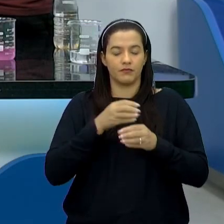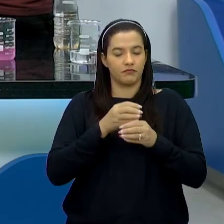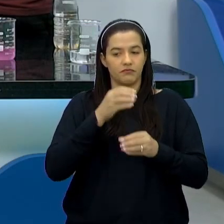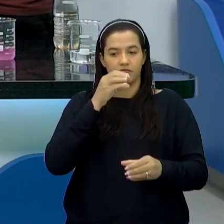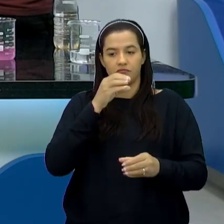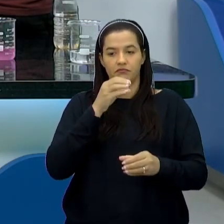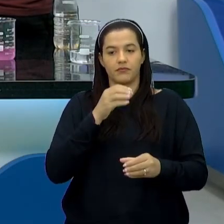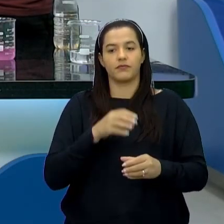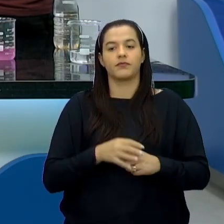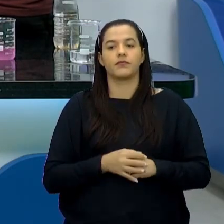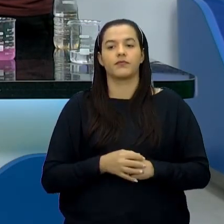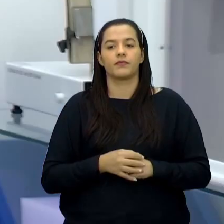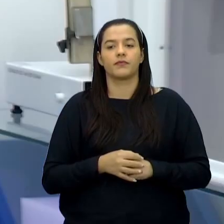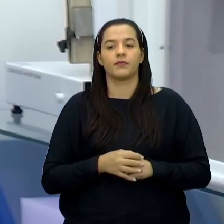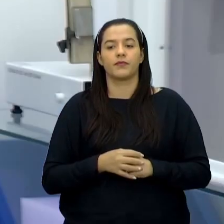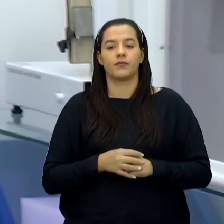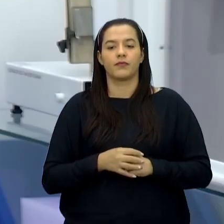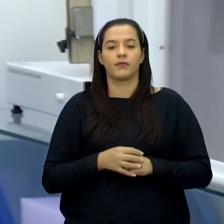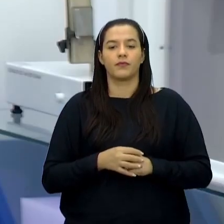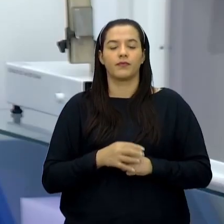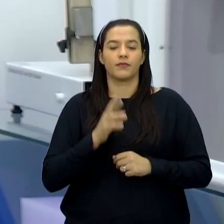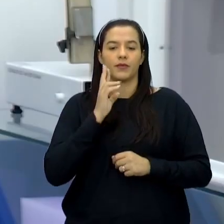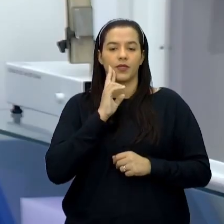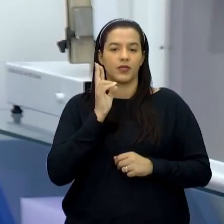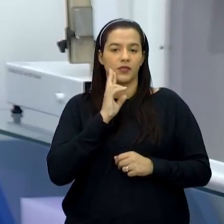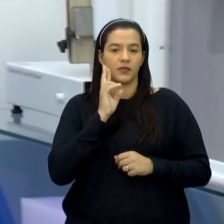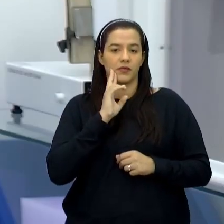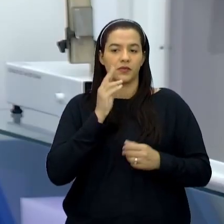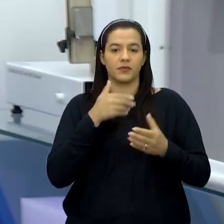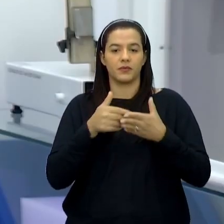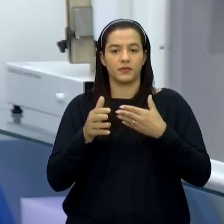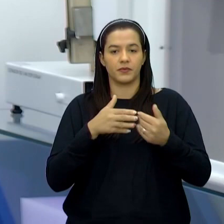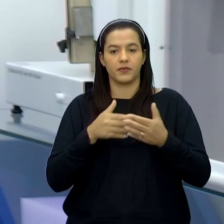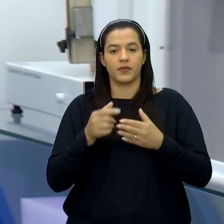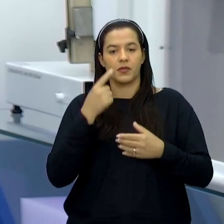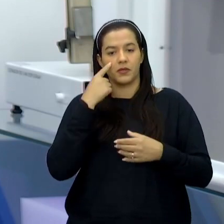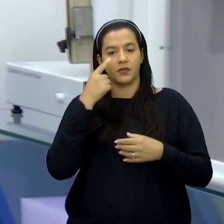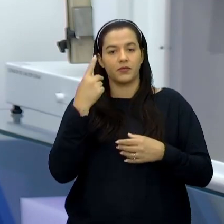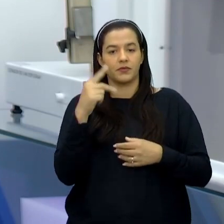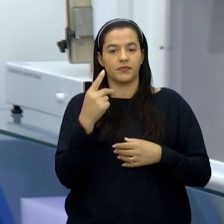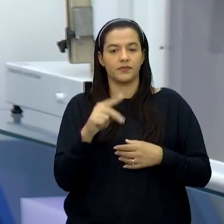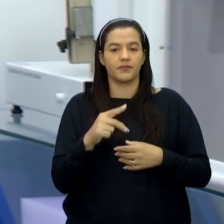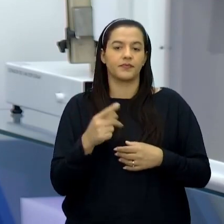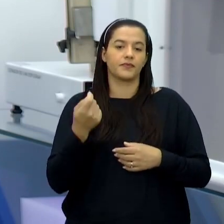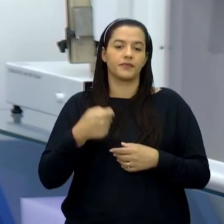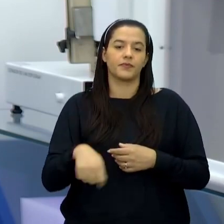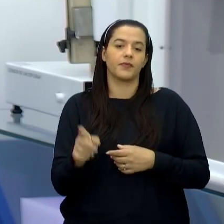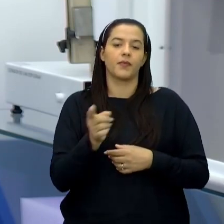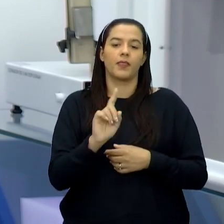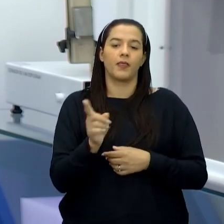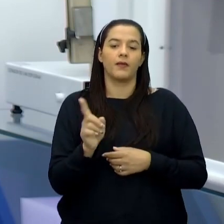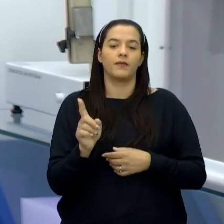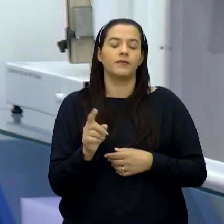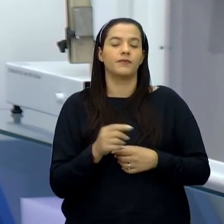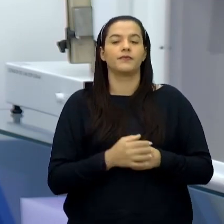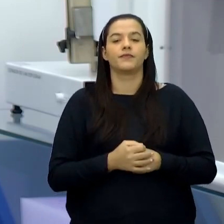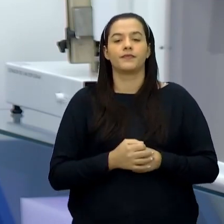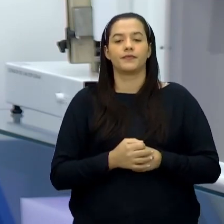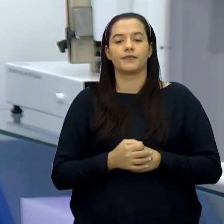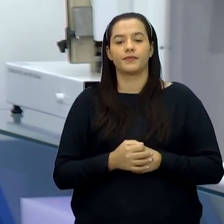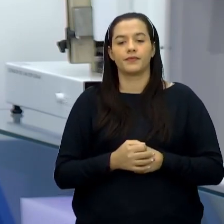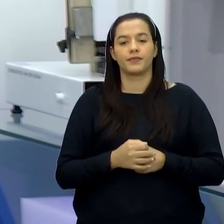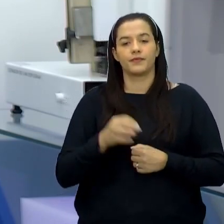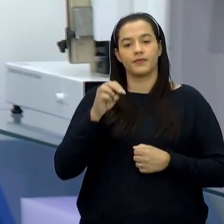garrafinha vazia de algum refrigerante, alguma coisa nesse sentido. Não precisa ser